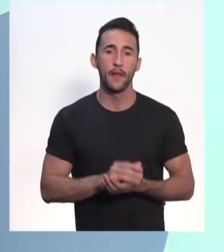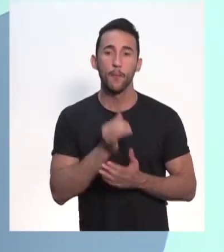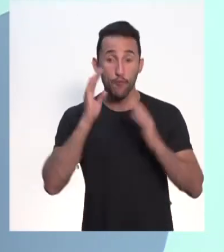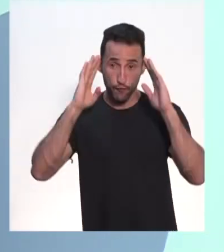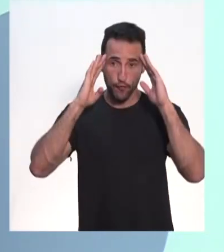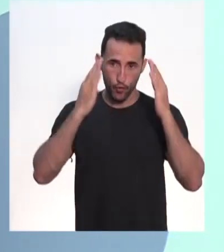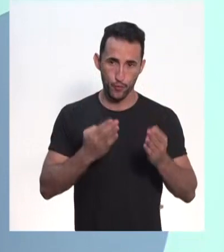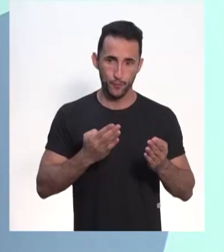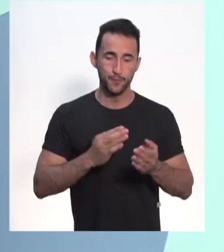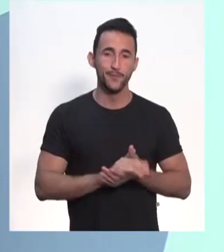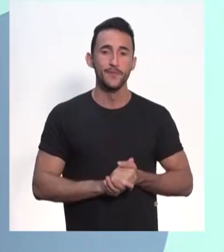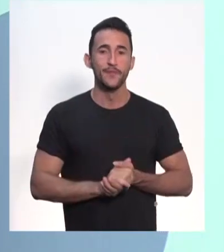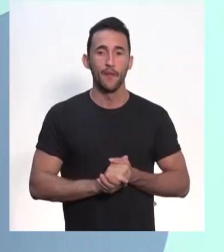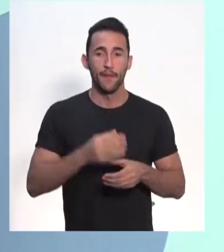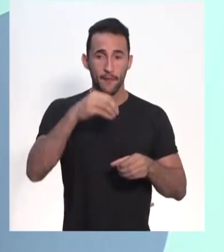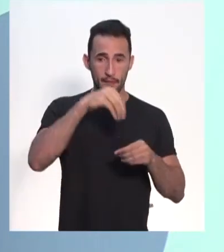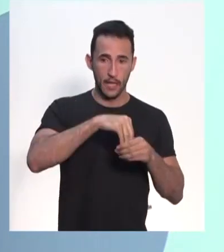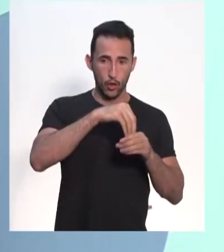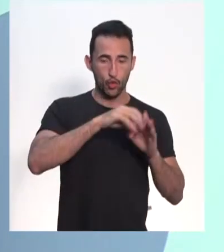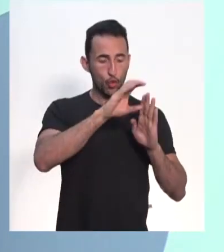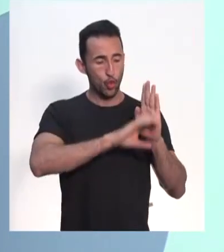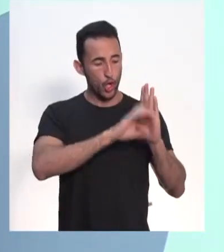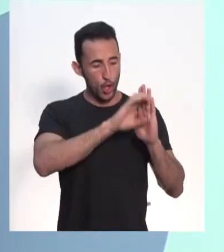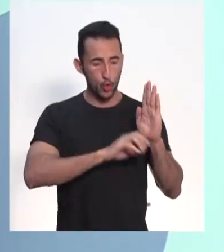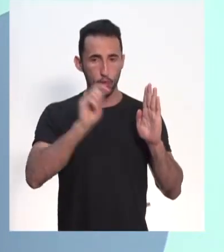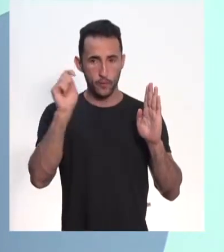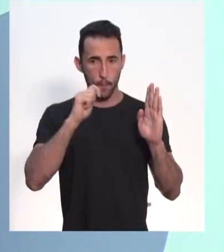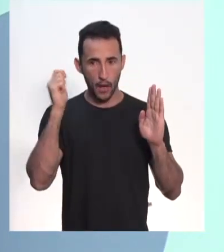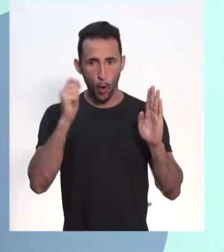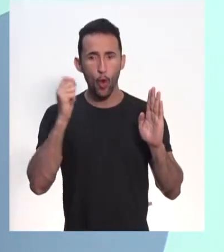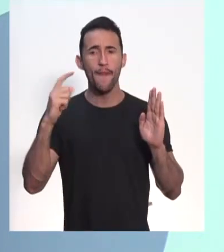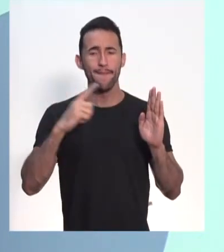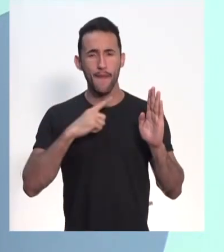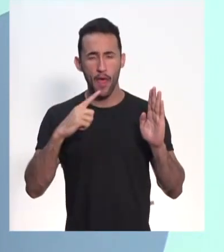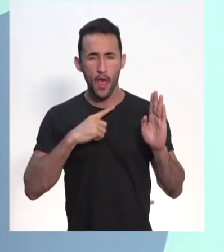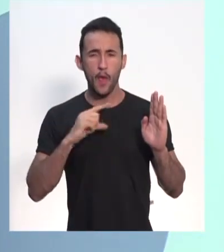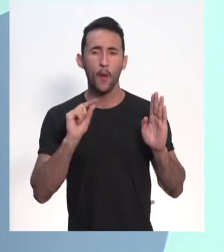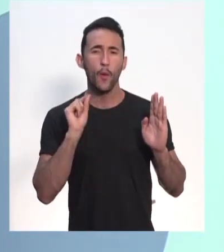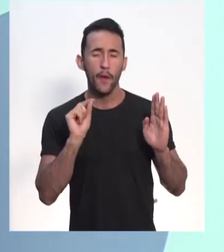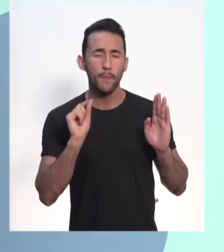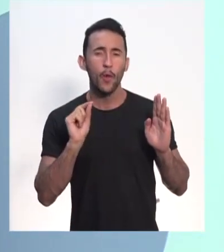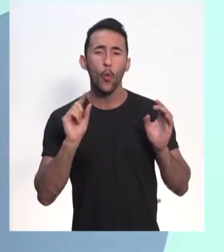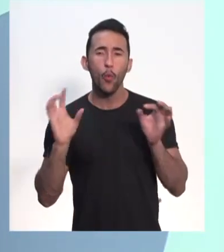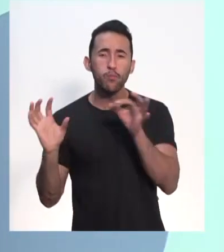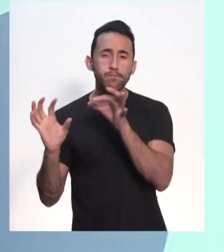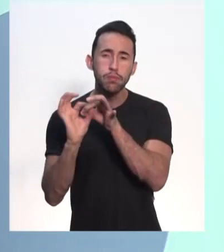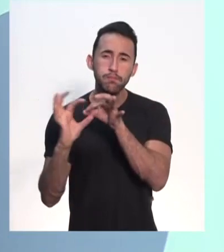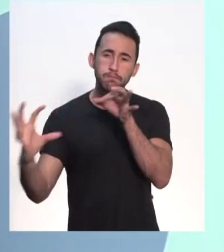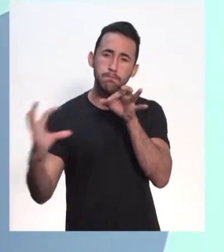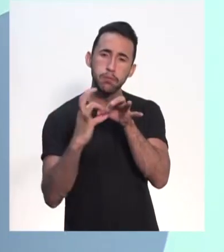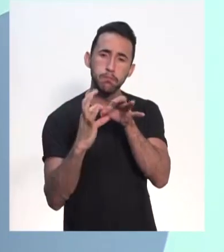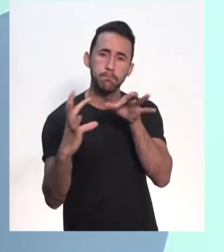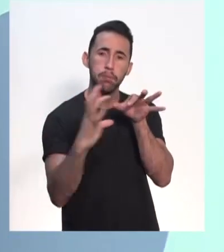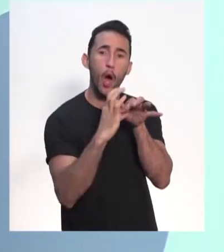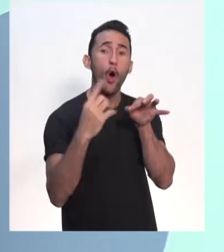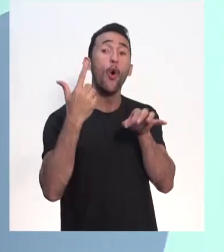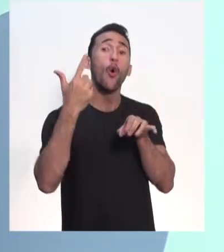com cuidados, né, para a gente não se machucar, e cuidados especiais agora nesse período